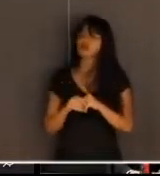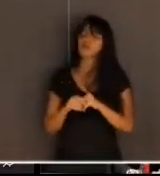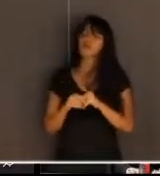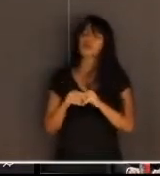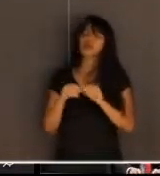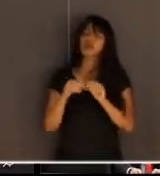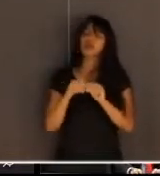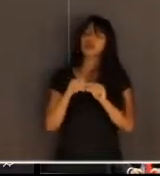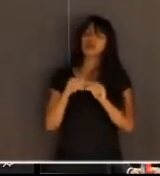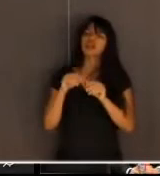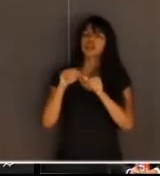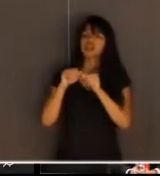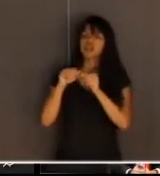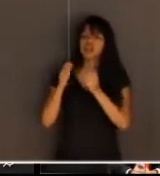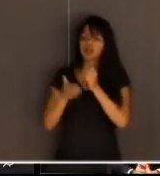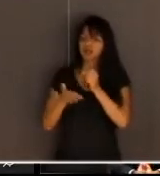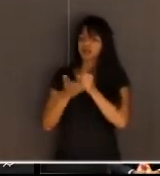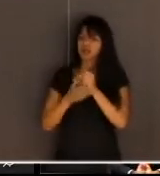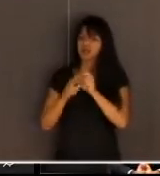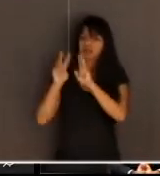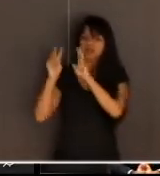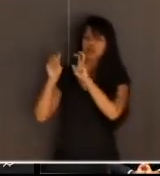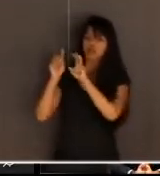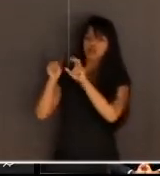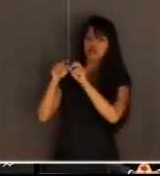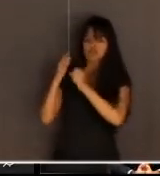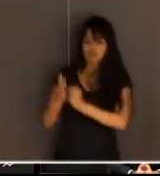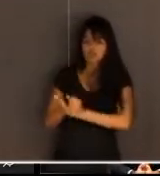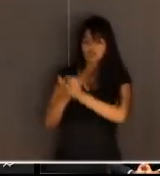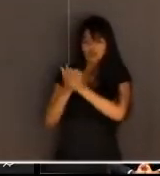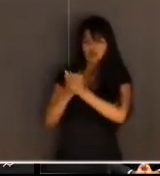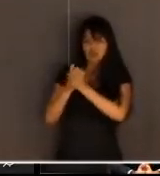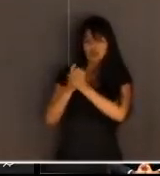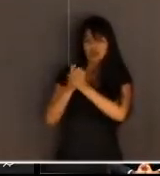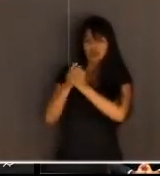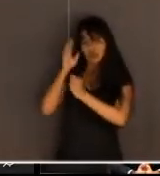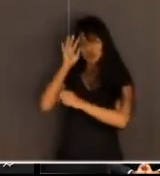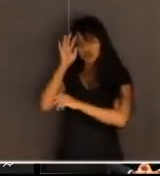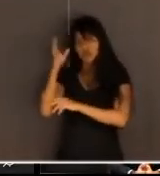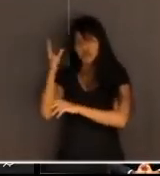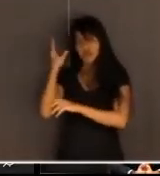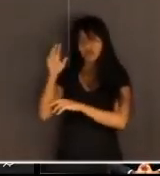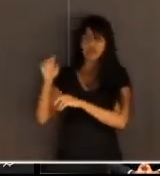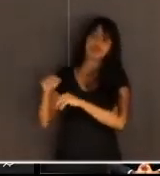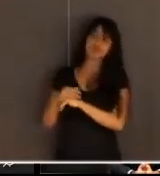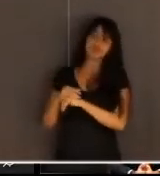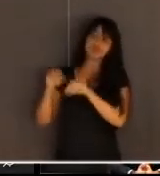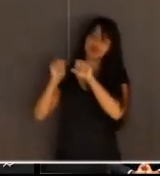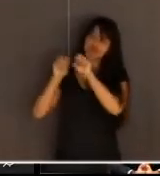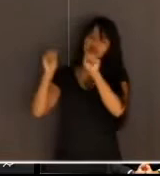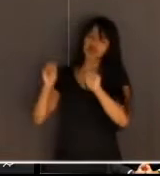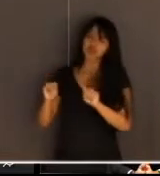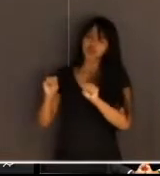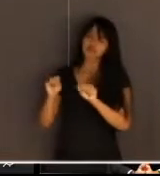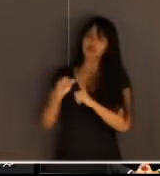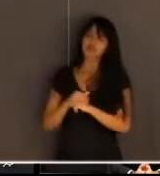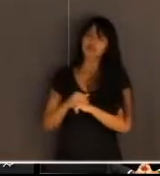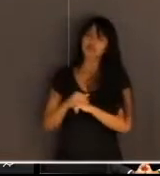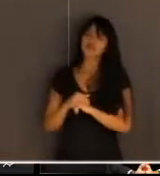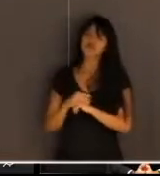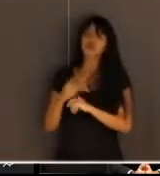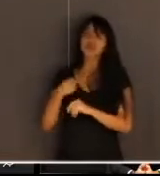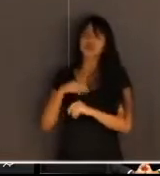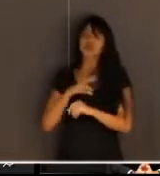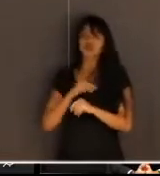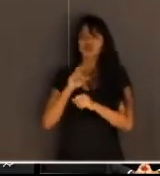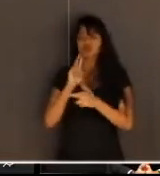essas decisões dos tribunais. E mais do que isso, qual é a base teórica que nós, promotores e